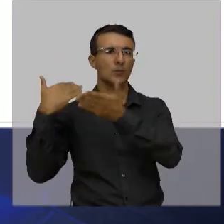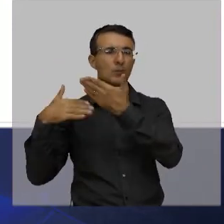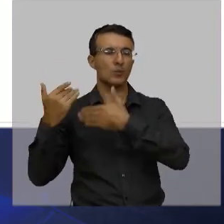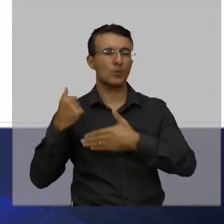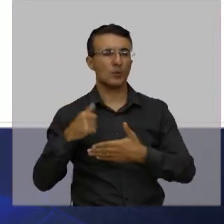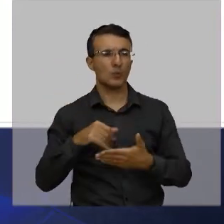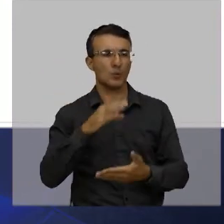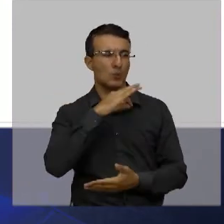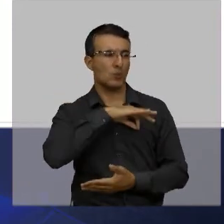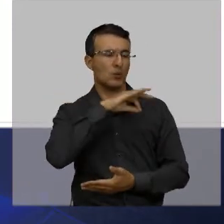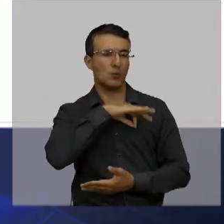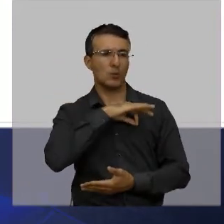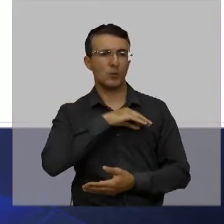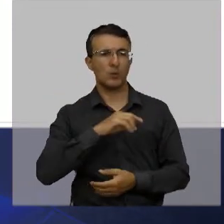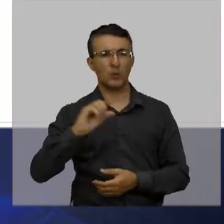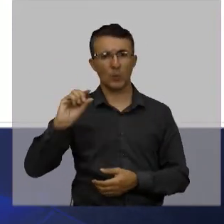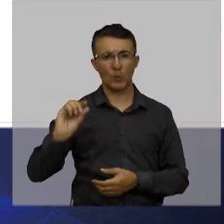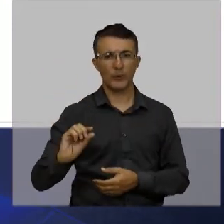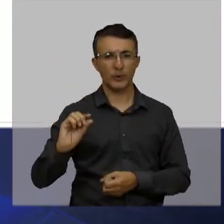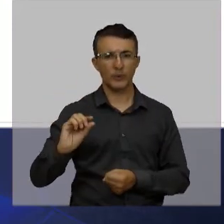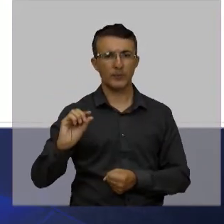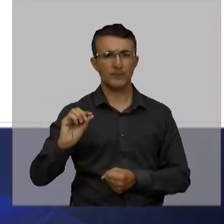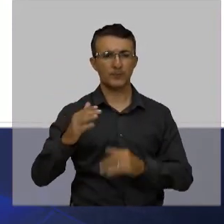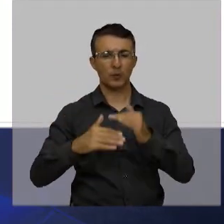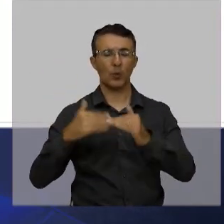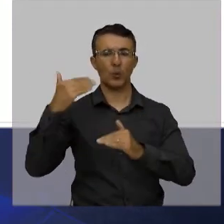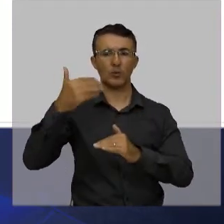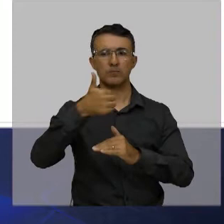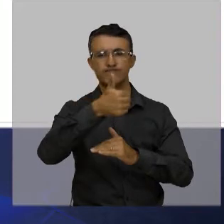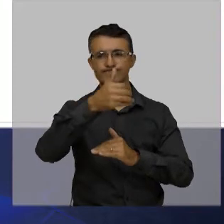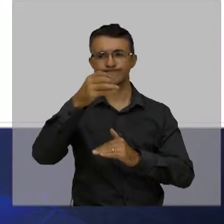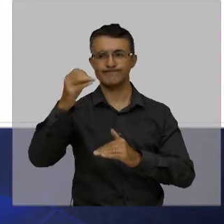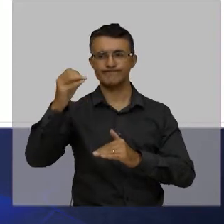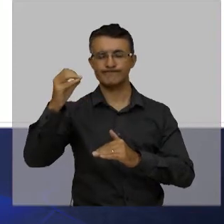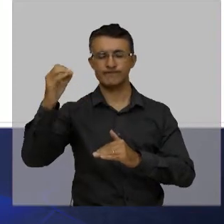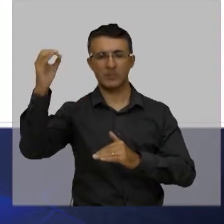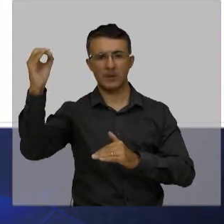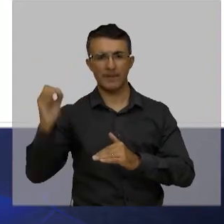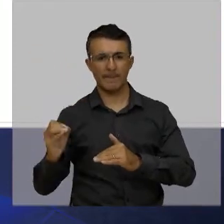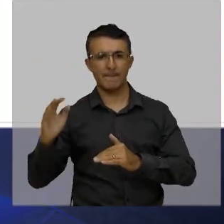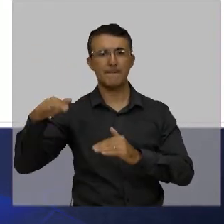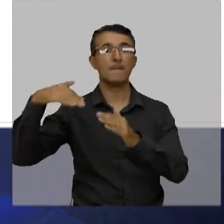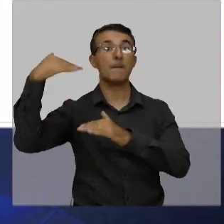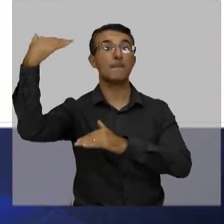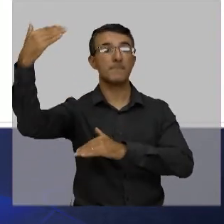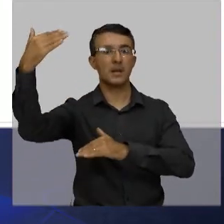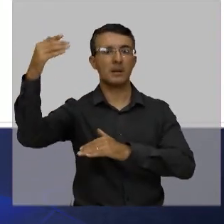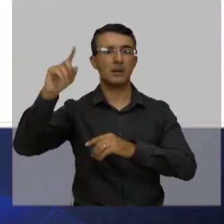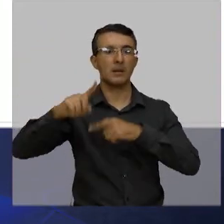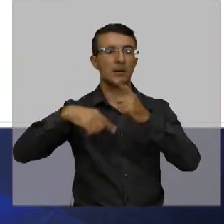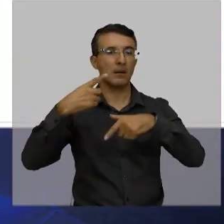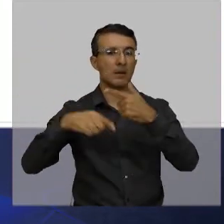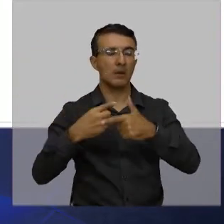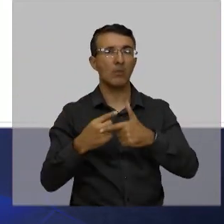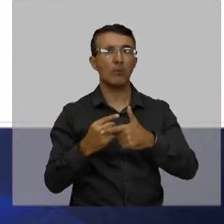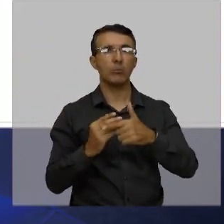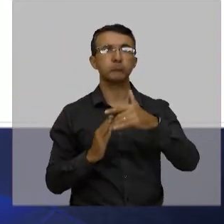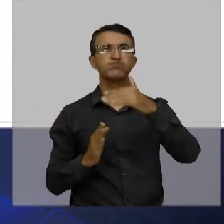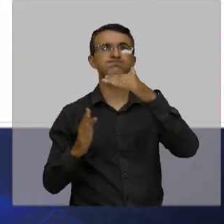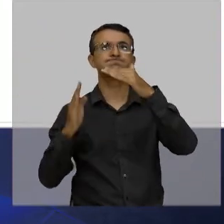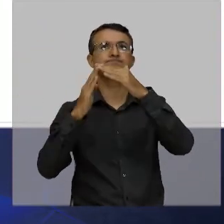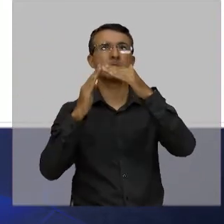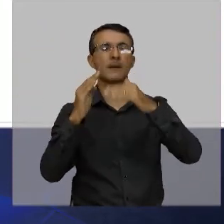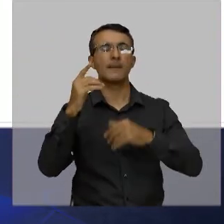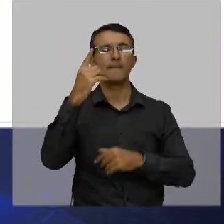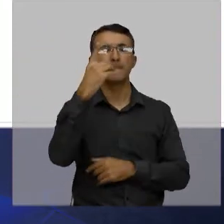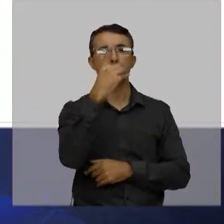de São Paulo teve um aumento de mais de 100%. De 400 foi a R$ 1.000. Atualmente, desde